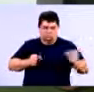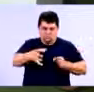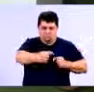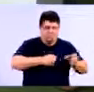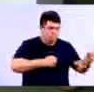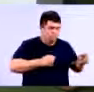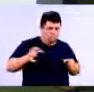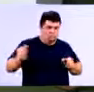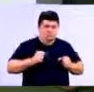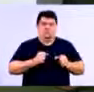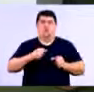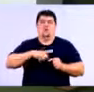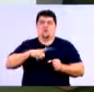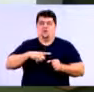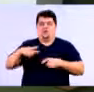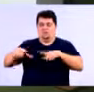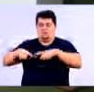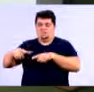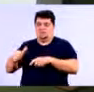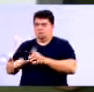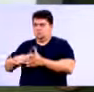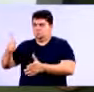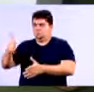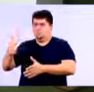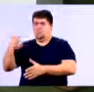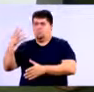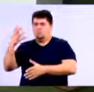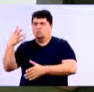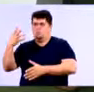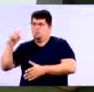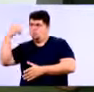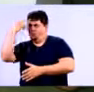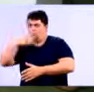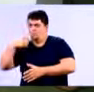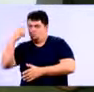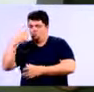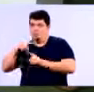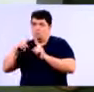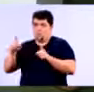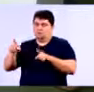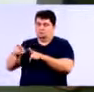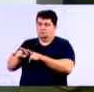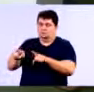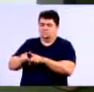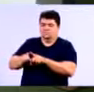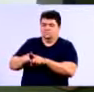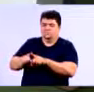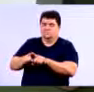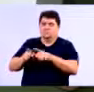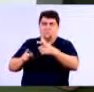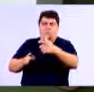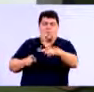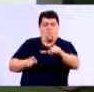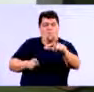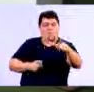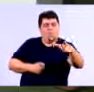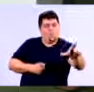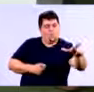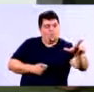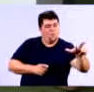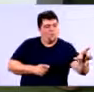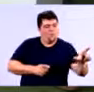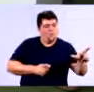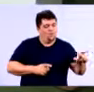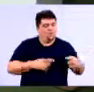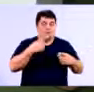trabalhar numa primeira atividade sua, às 40 horas, mas também desenvolver uma outra atividade ou trabalhar em um outro lugar